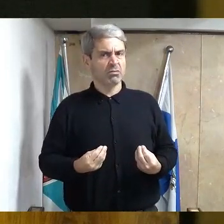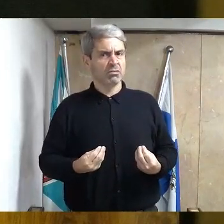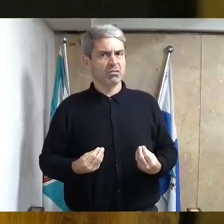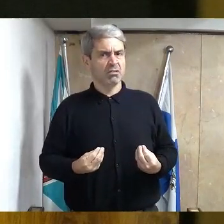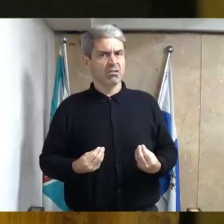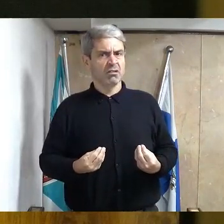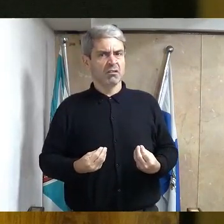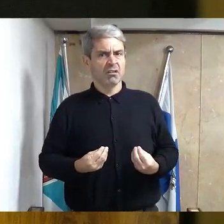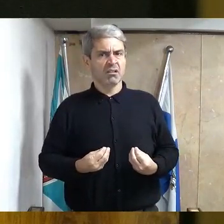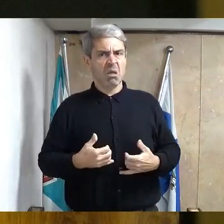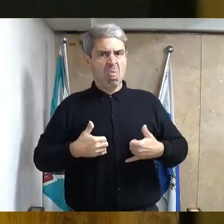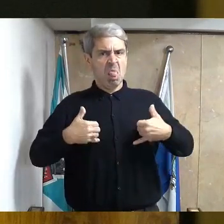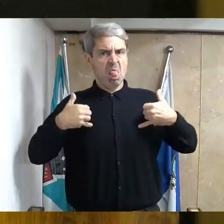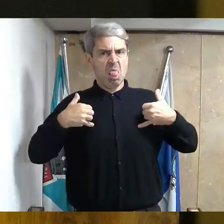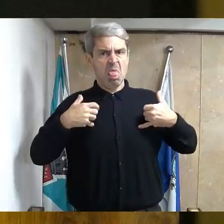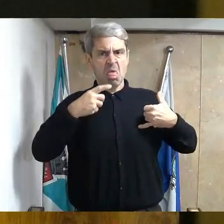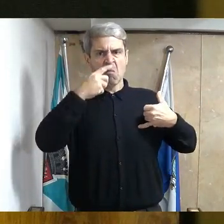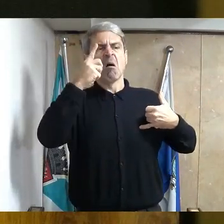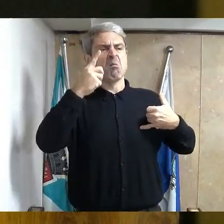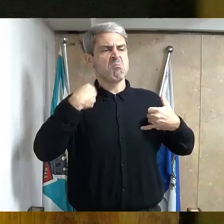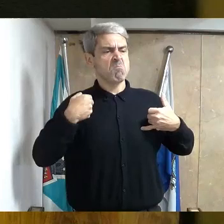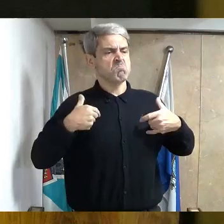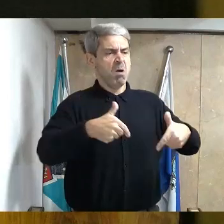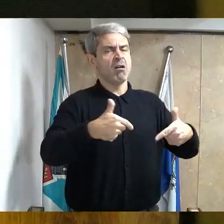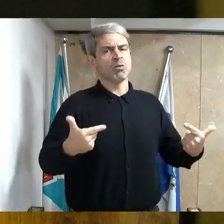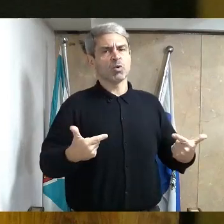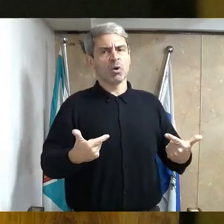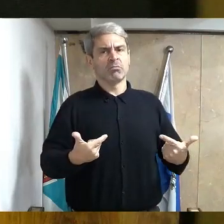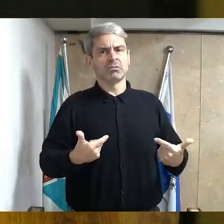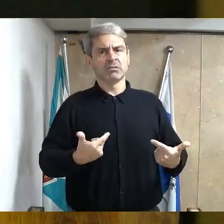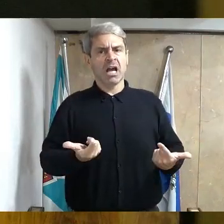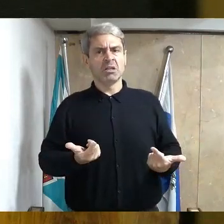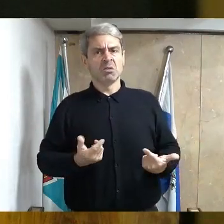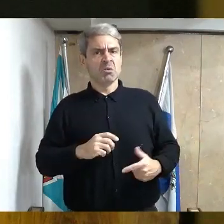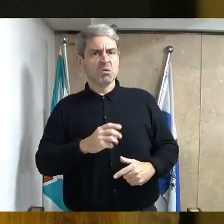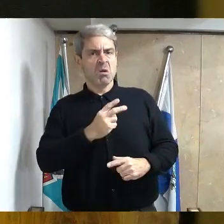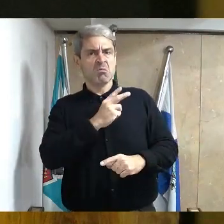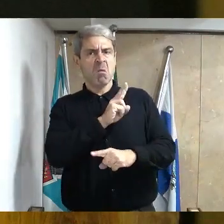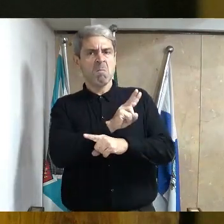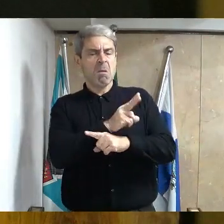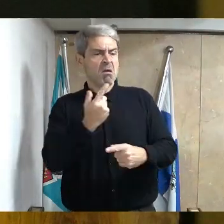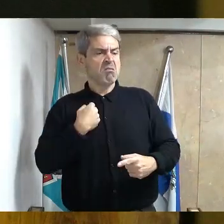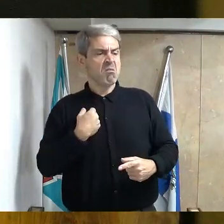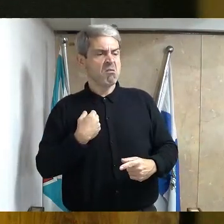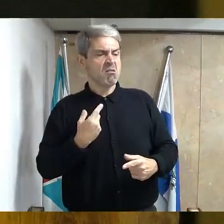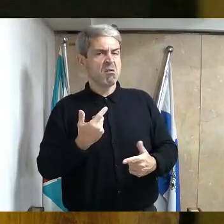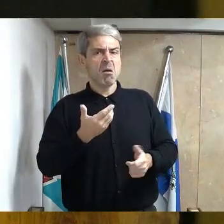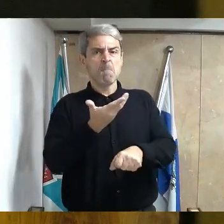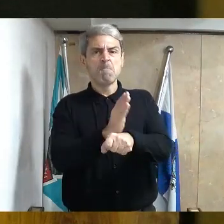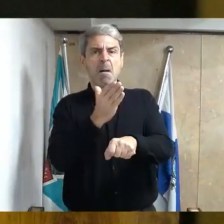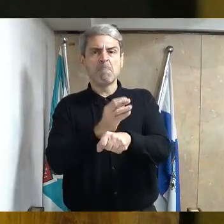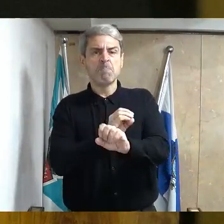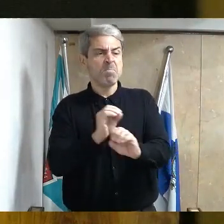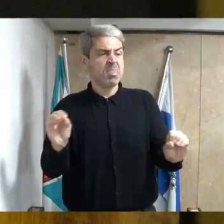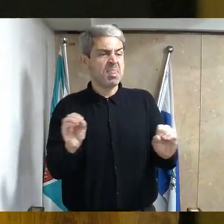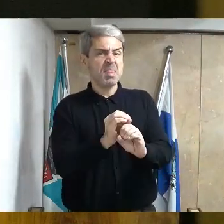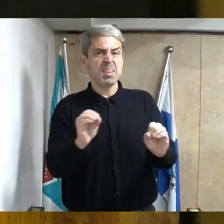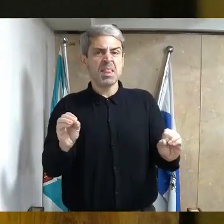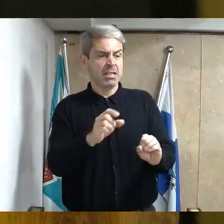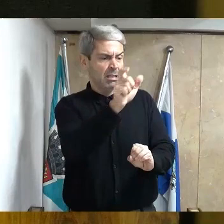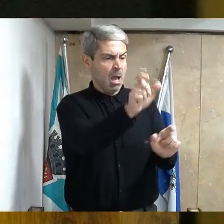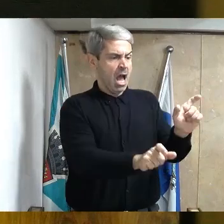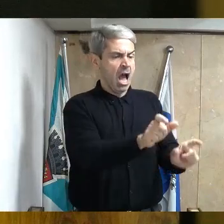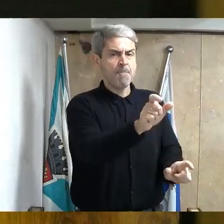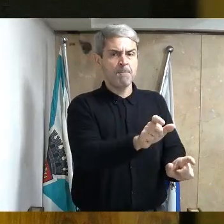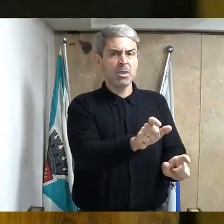e da arrogância com que esses agentes despreparados tratam o cidadão que paga seus impostos com